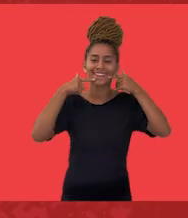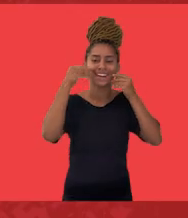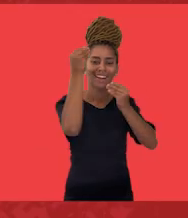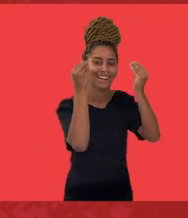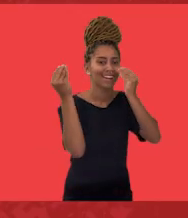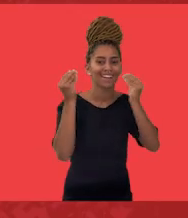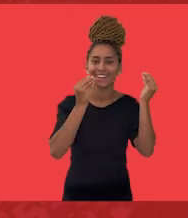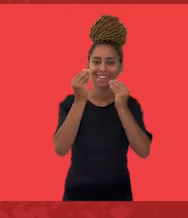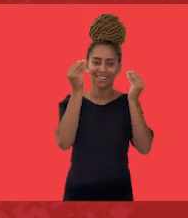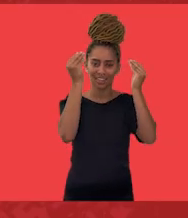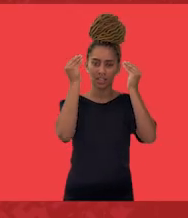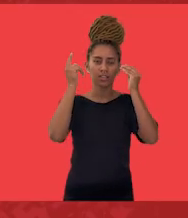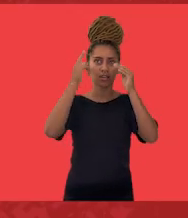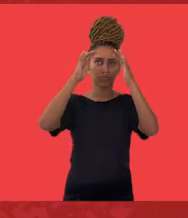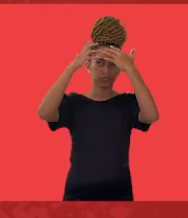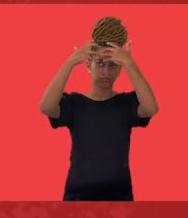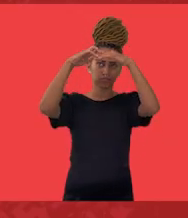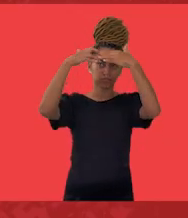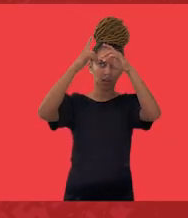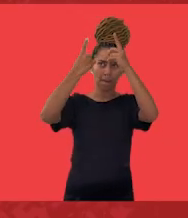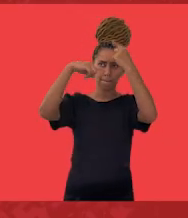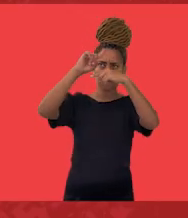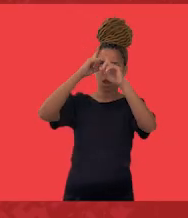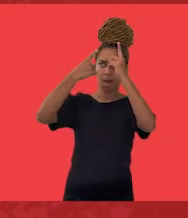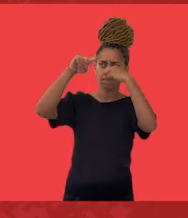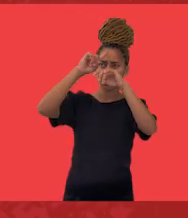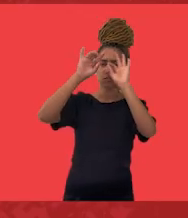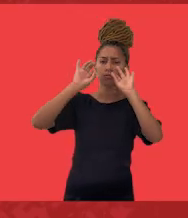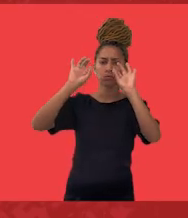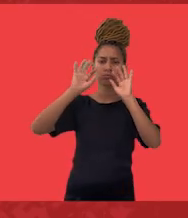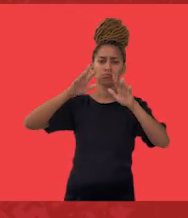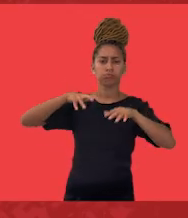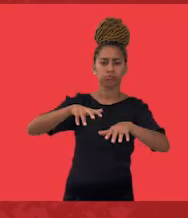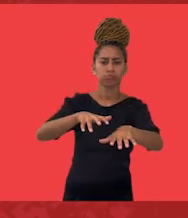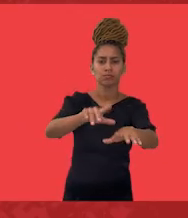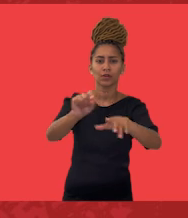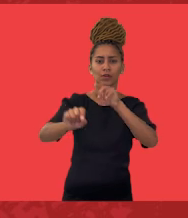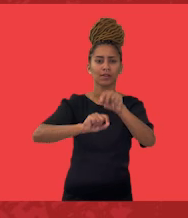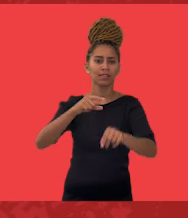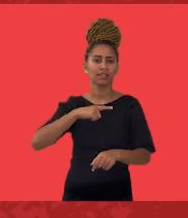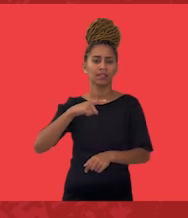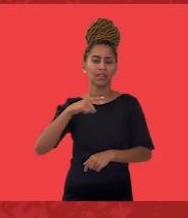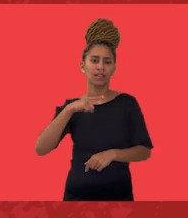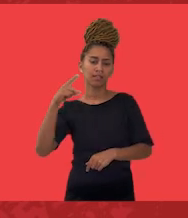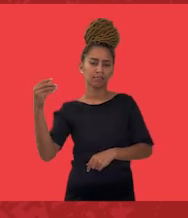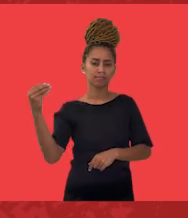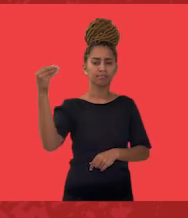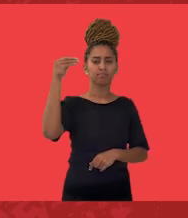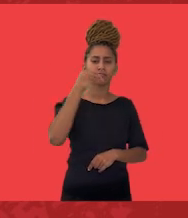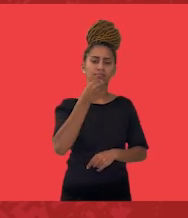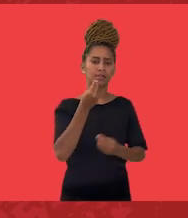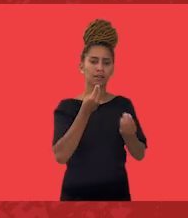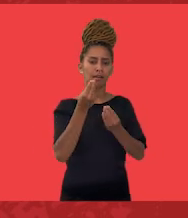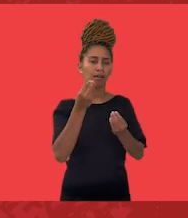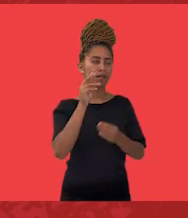sonhar contigo. As moedas a cair no vazio, o tilintar ensurdecedor de todas as moedas